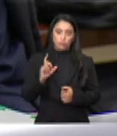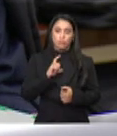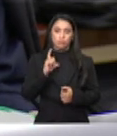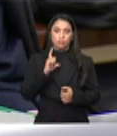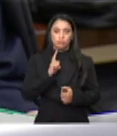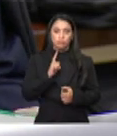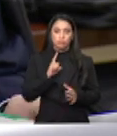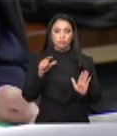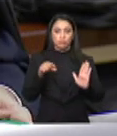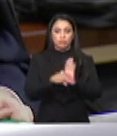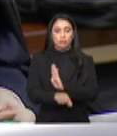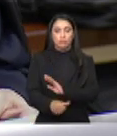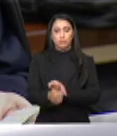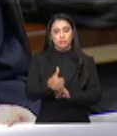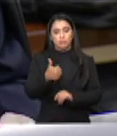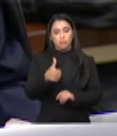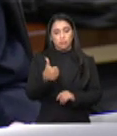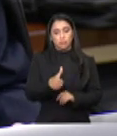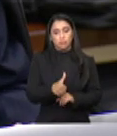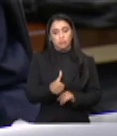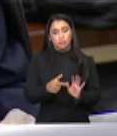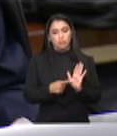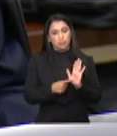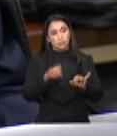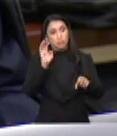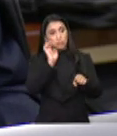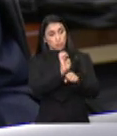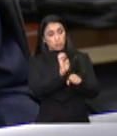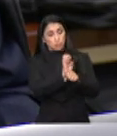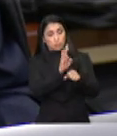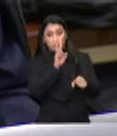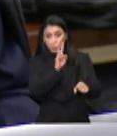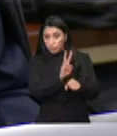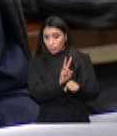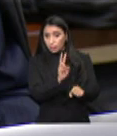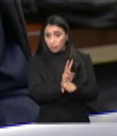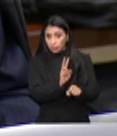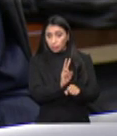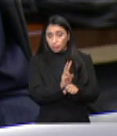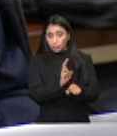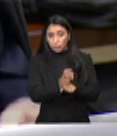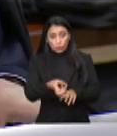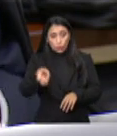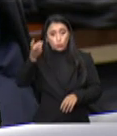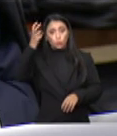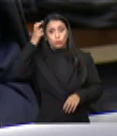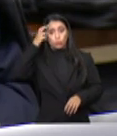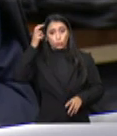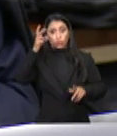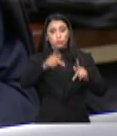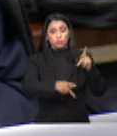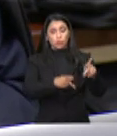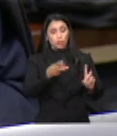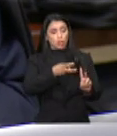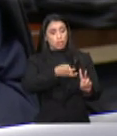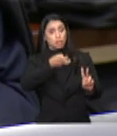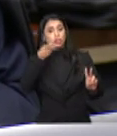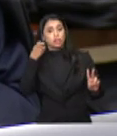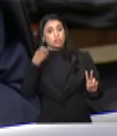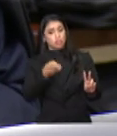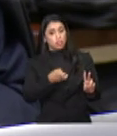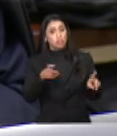no parágrafo 1º, diz que o Estado protegerá as manifestações das culturas populares indígenas